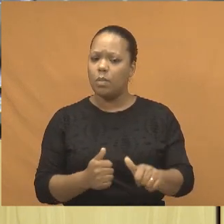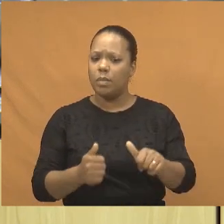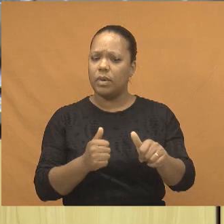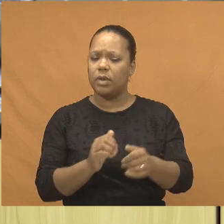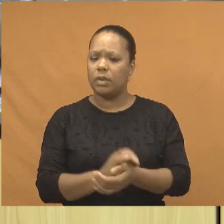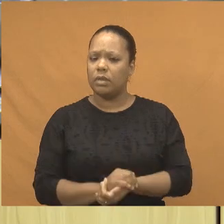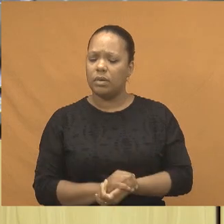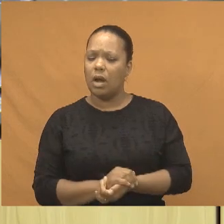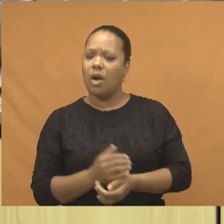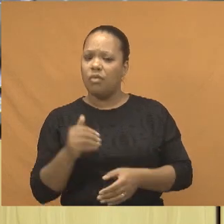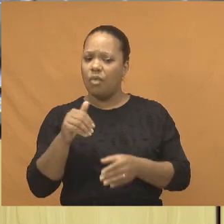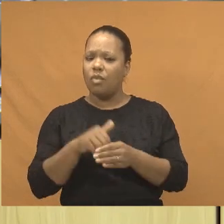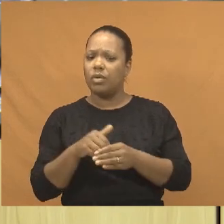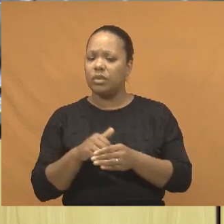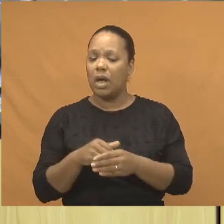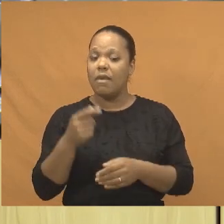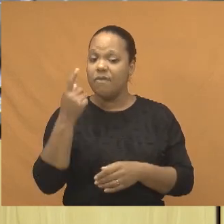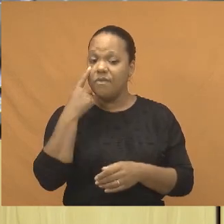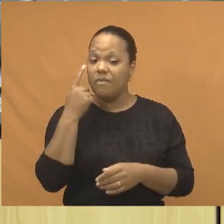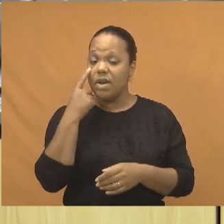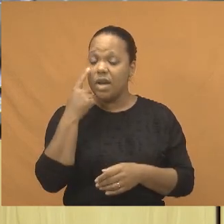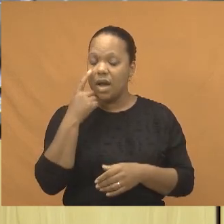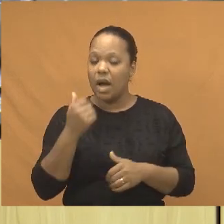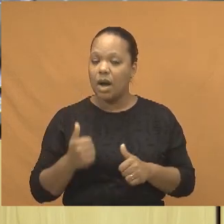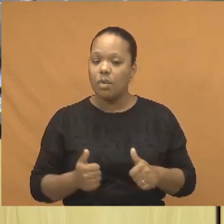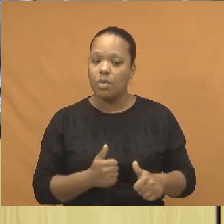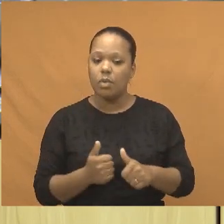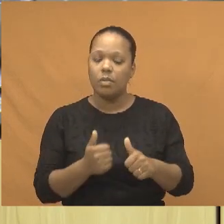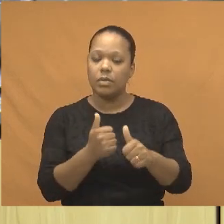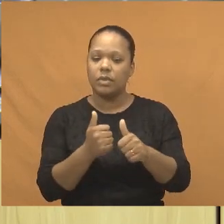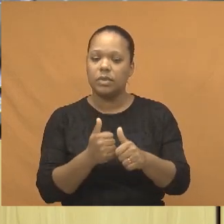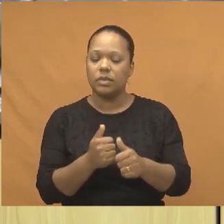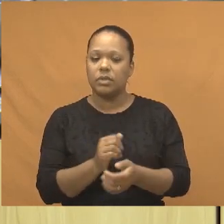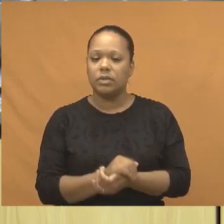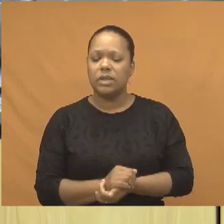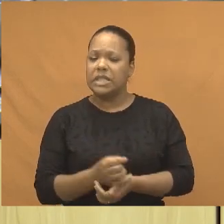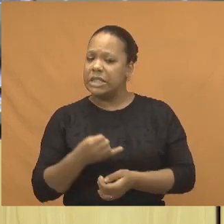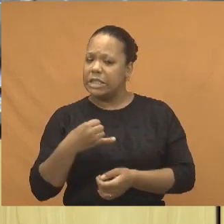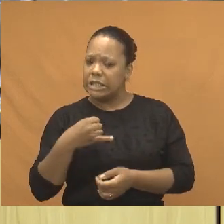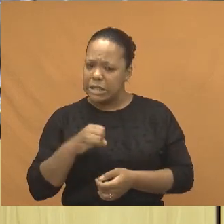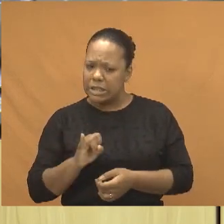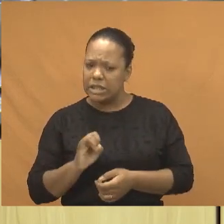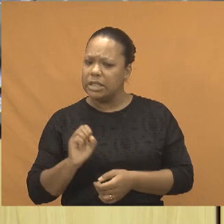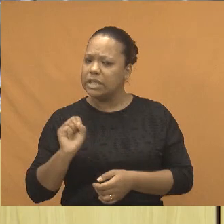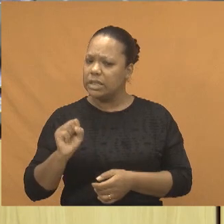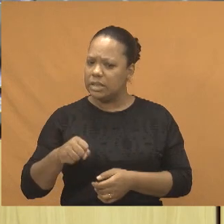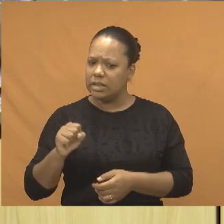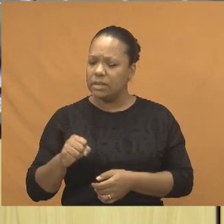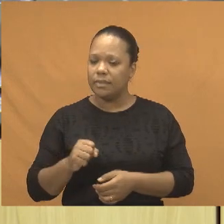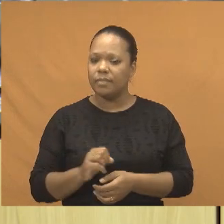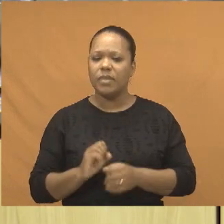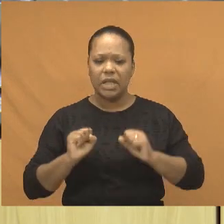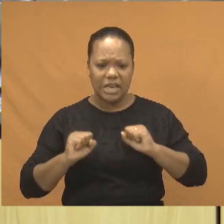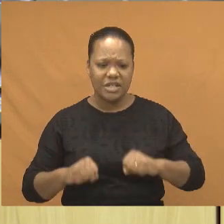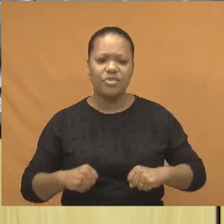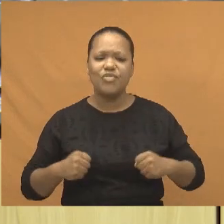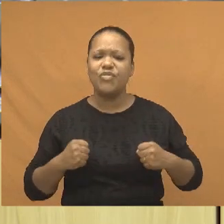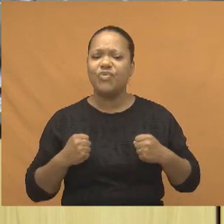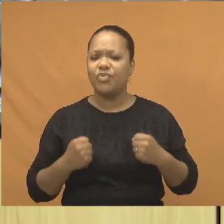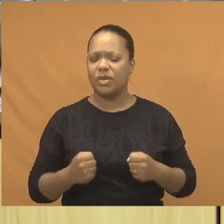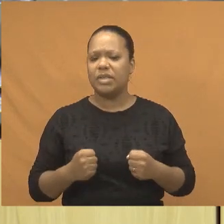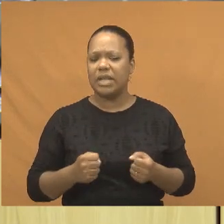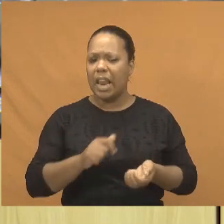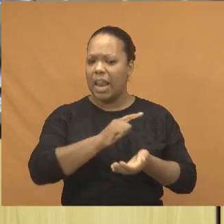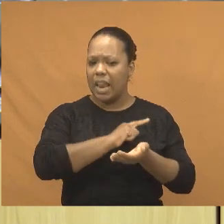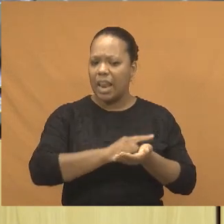mas vou votar favorável, homem, para a gente poder acompanhar e ver. Se realmente for, nós vamos fazer uma força-tarefa, fazer essa